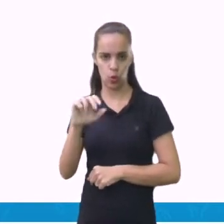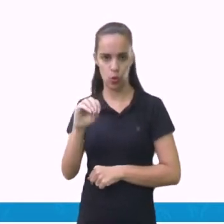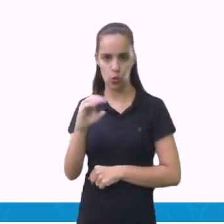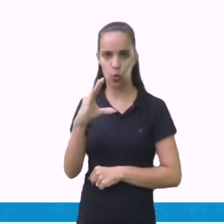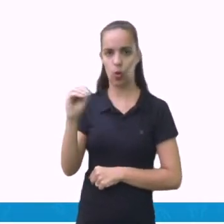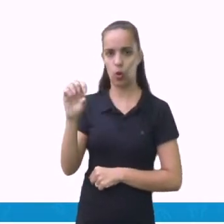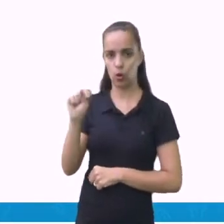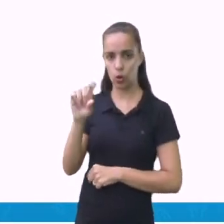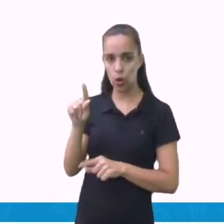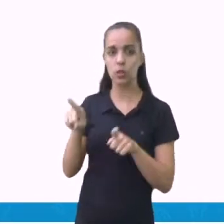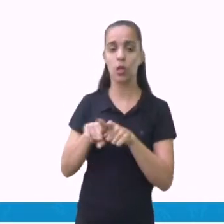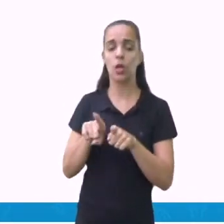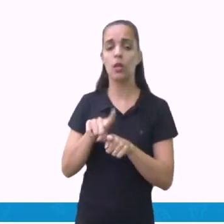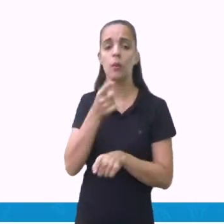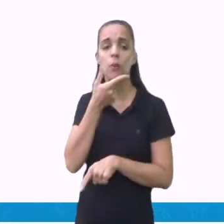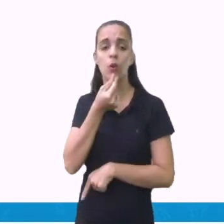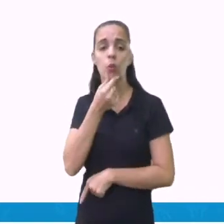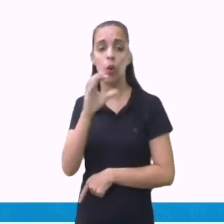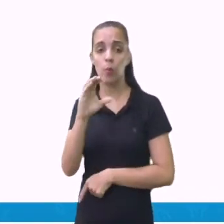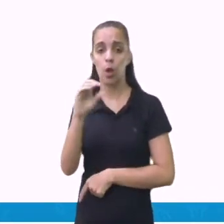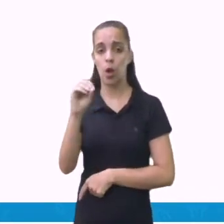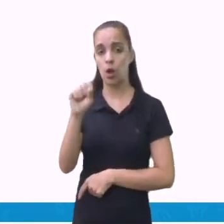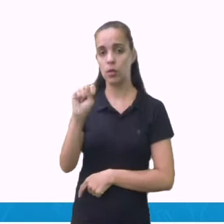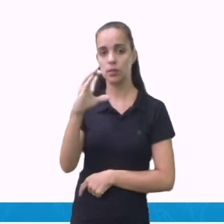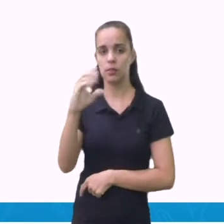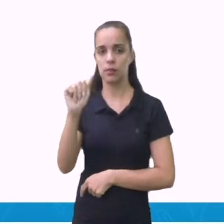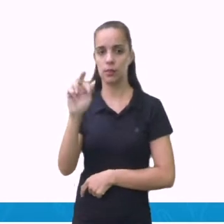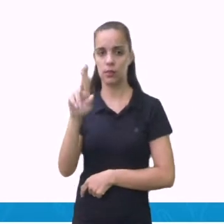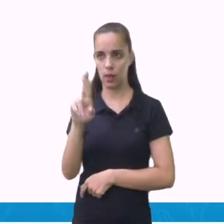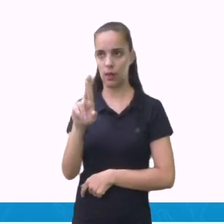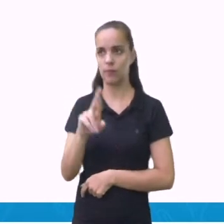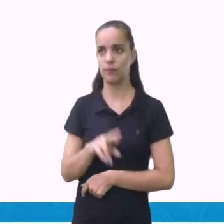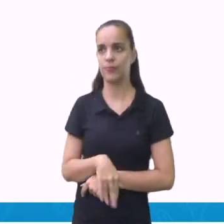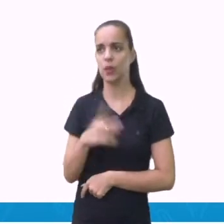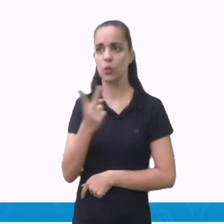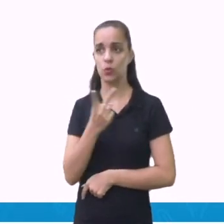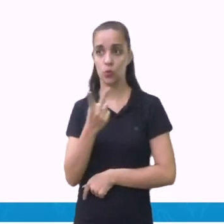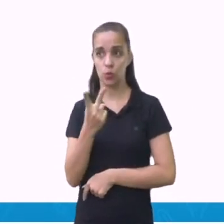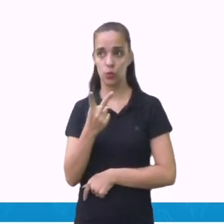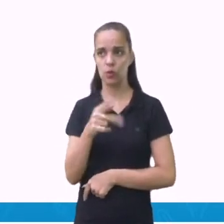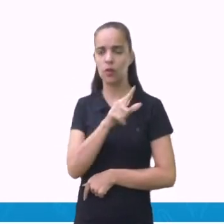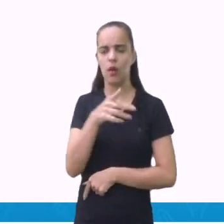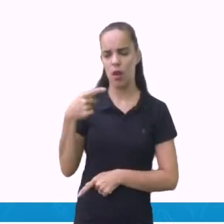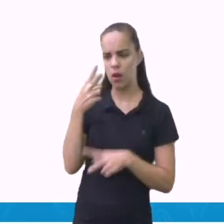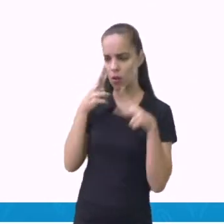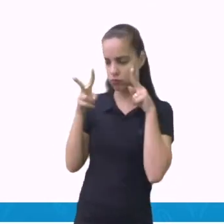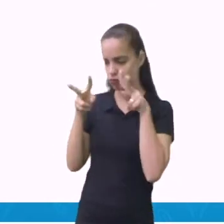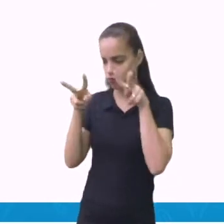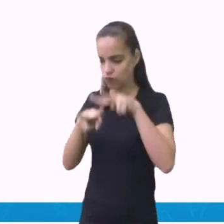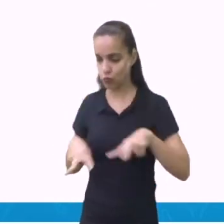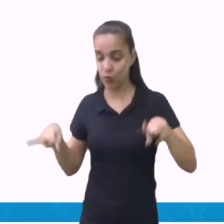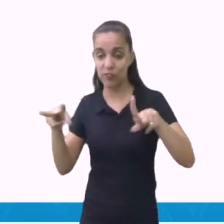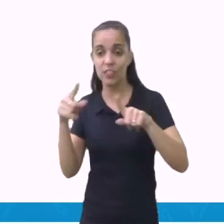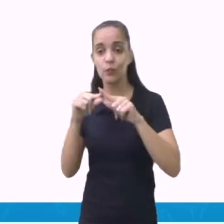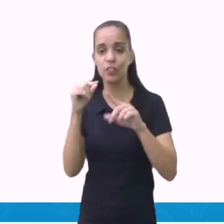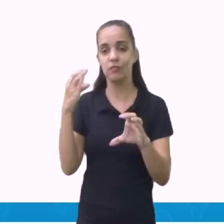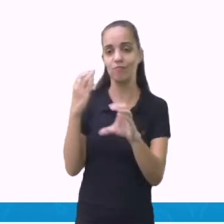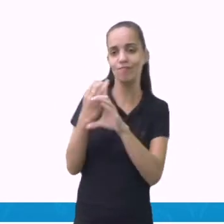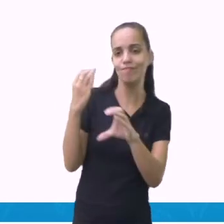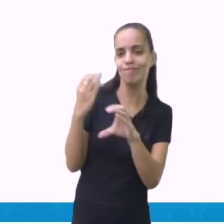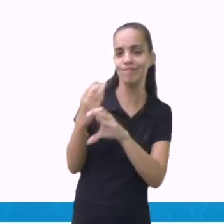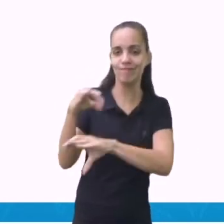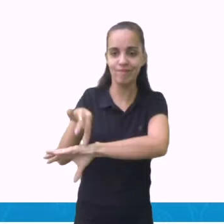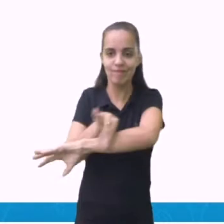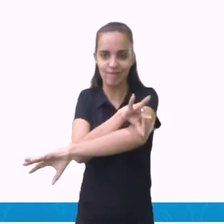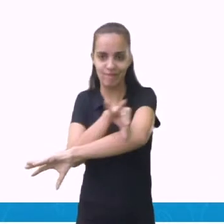o arquiteto, Lúcio Costa, ele era um urbanista, né? Ele precisava então de um arquiteto que na época era muito